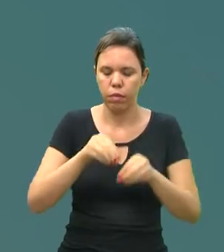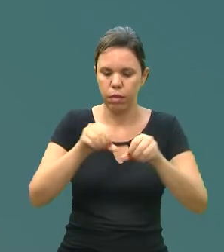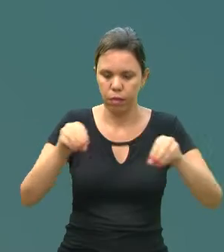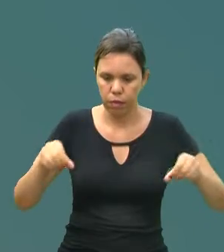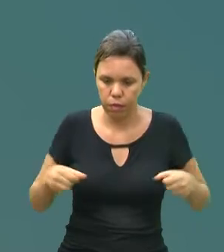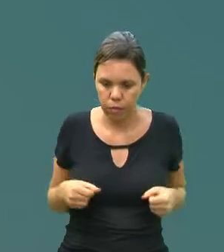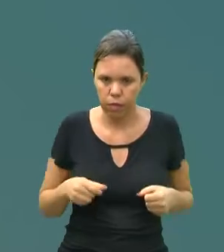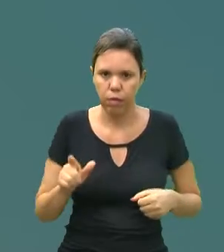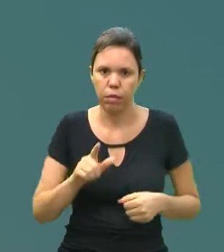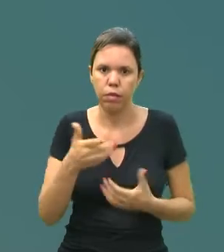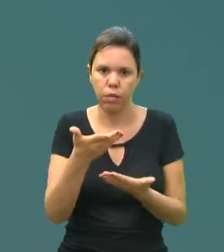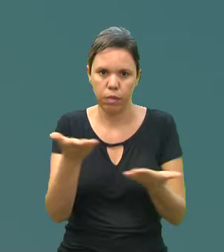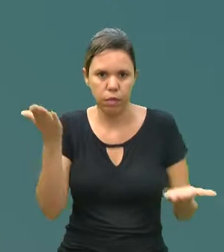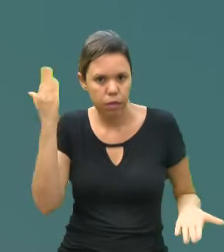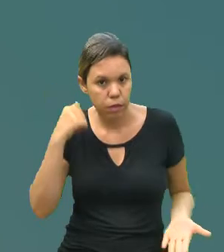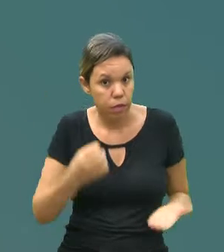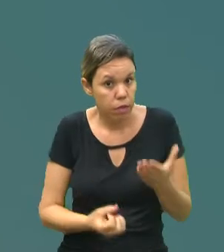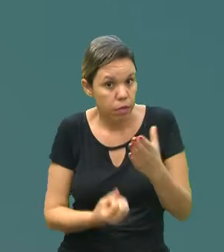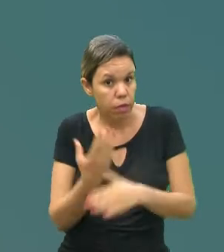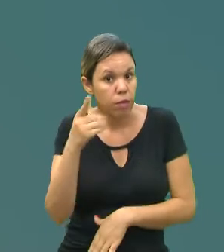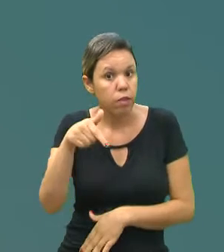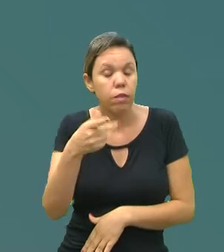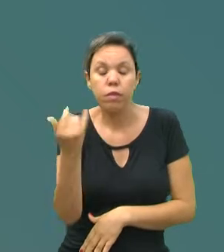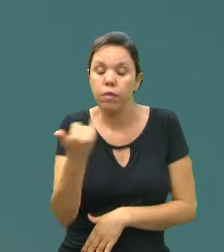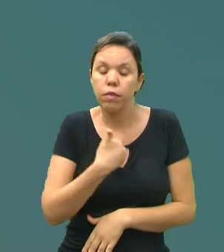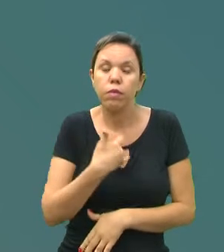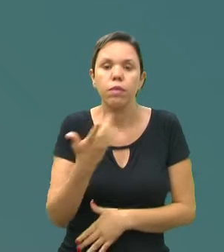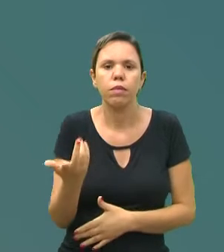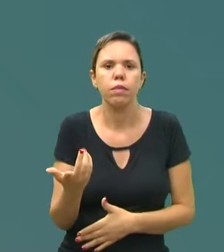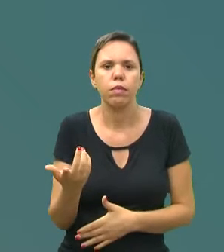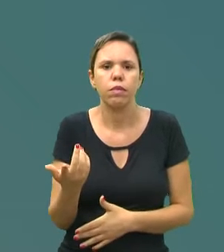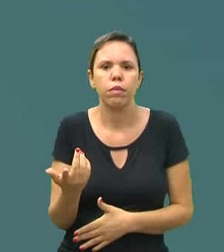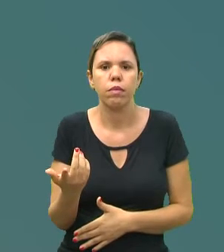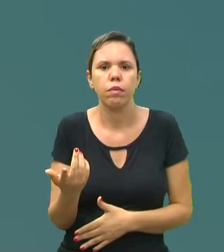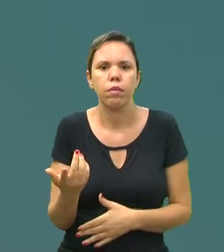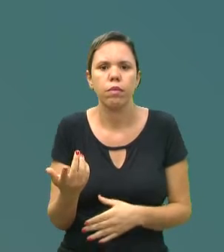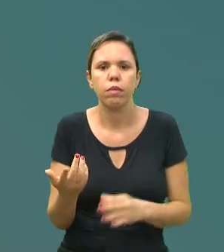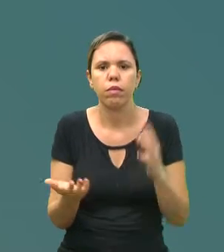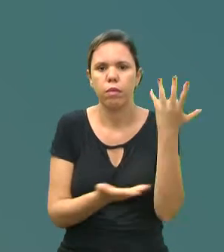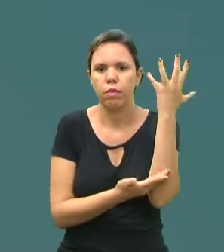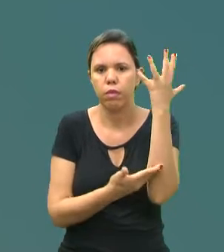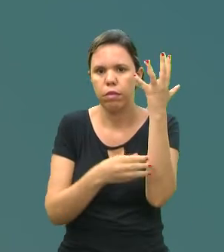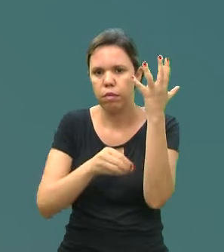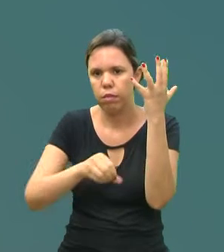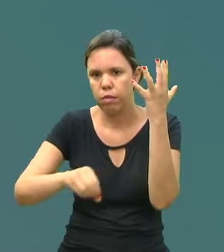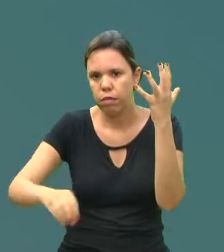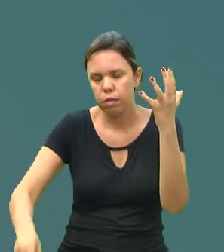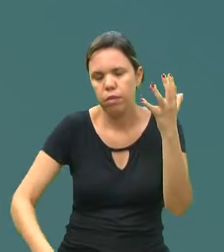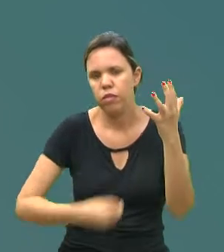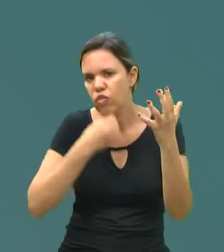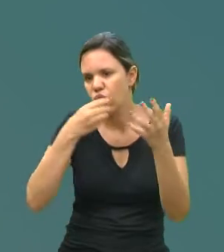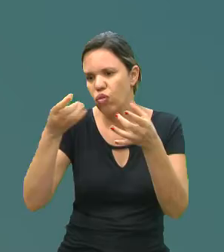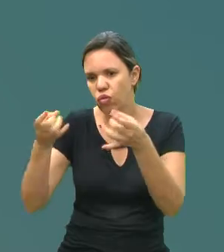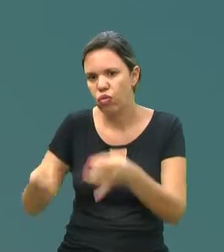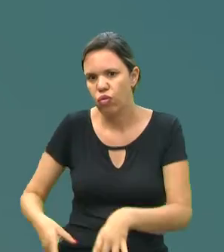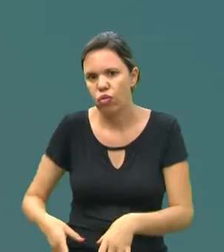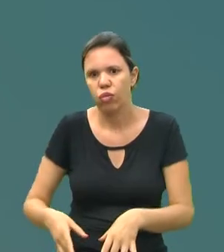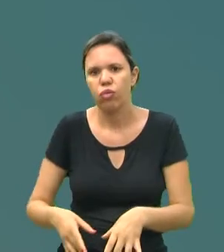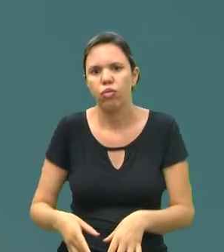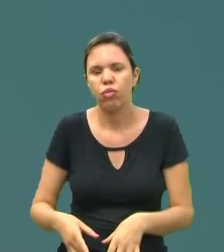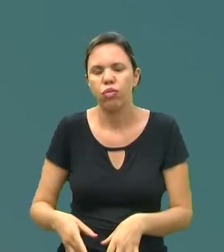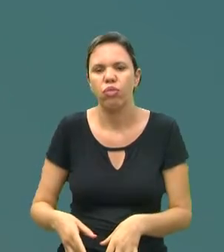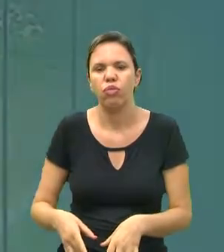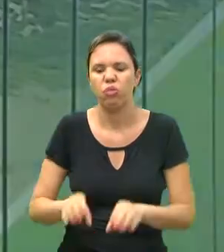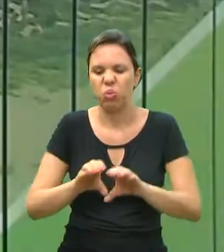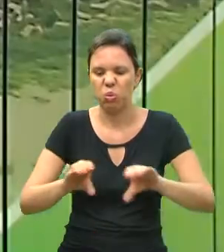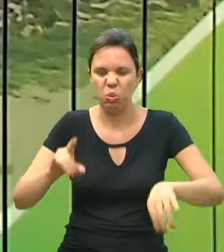adubo orgânico, aliás, você sabe de onde vem? Sabe me dizer? De resíduos de poda de árvores, de restos de frutas e até de